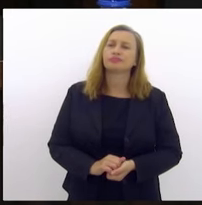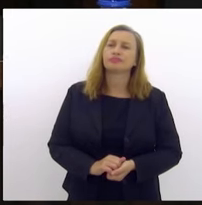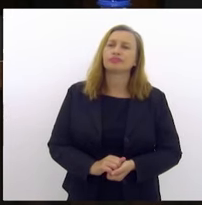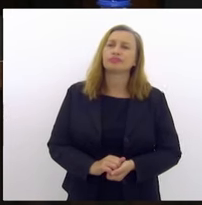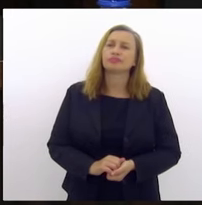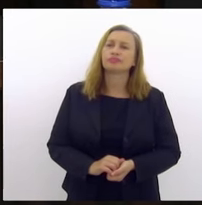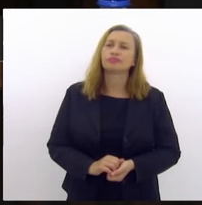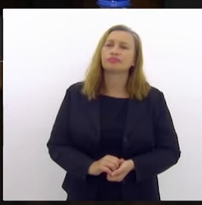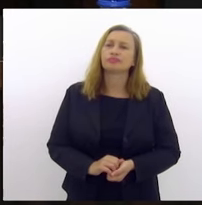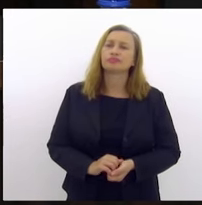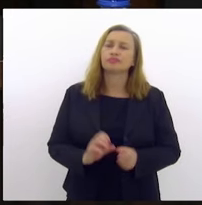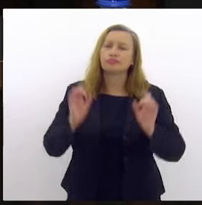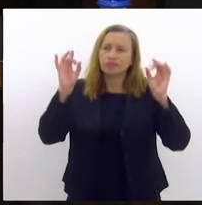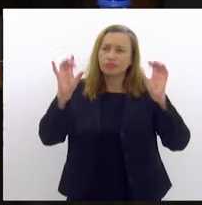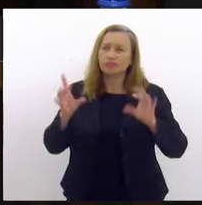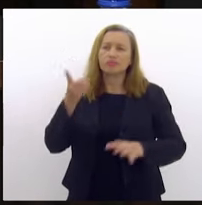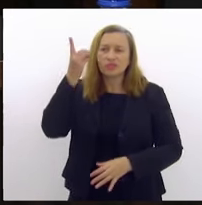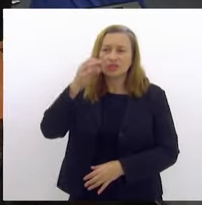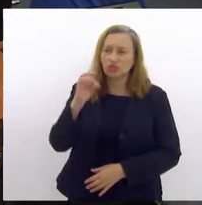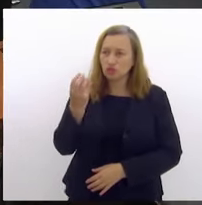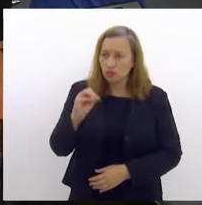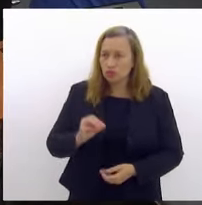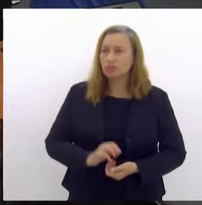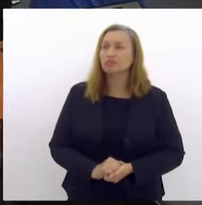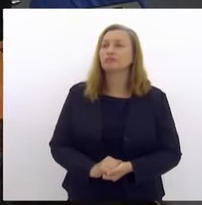designa relatoria especial, o deputado Júlio Rocha.